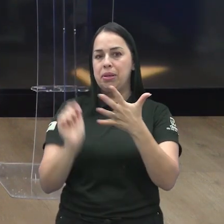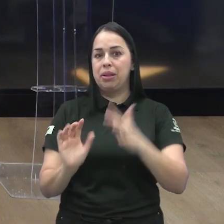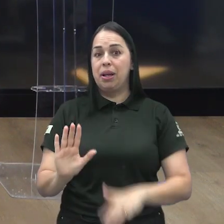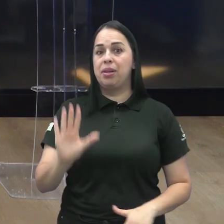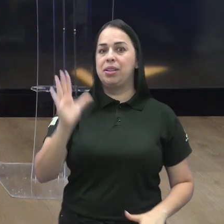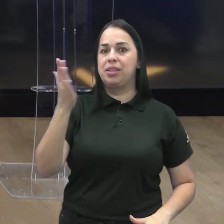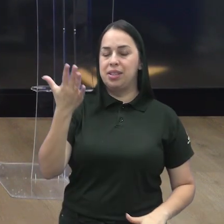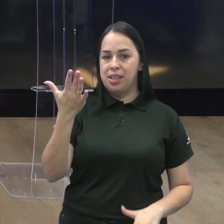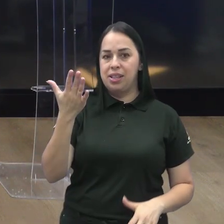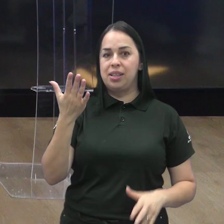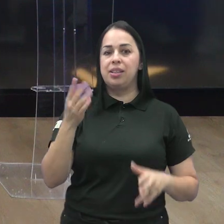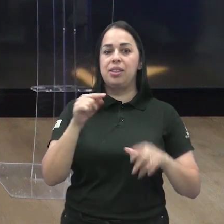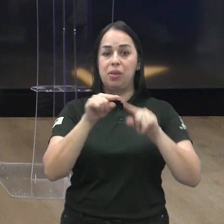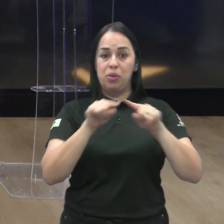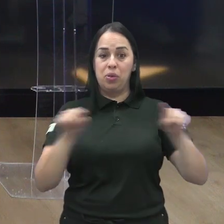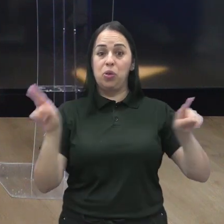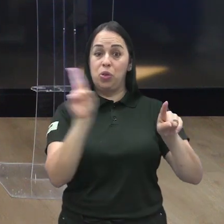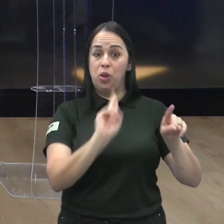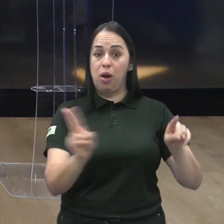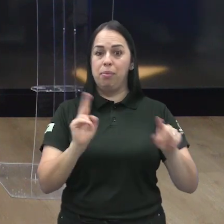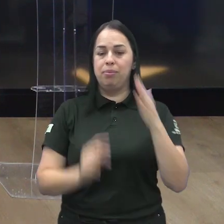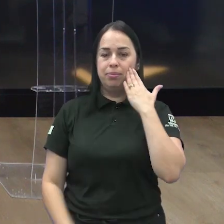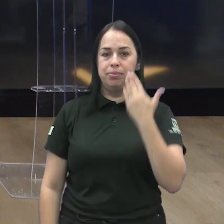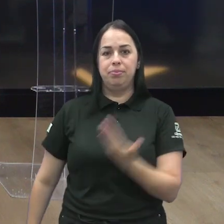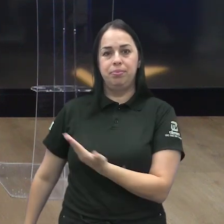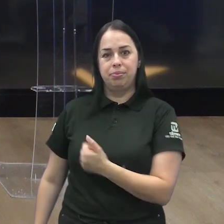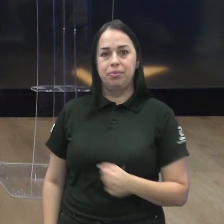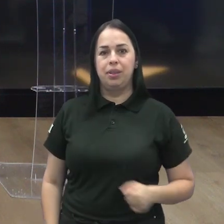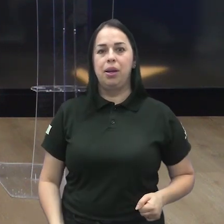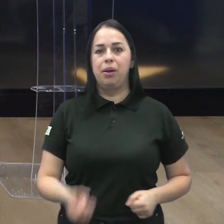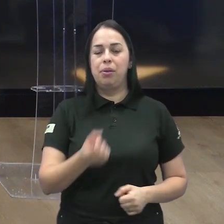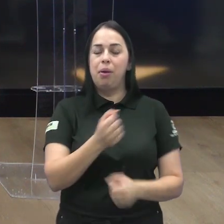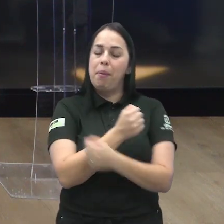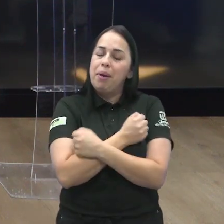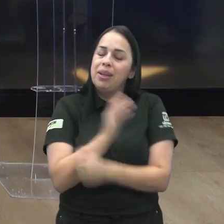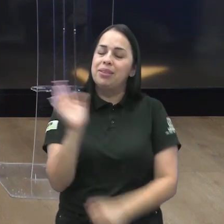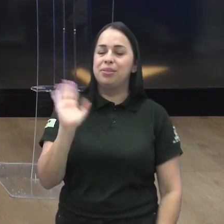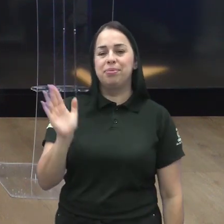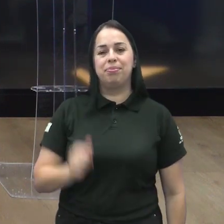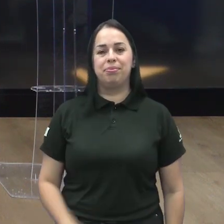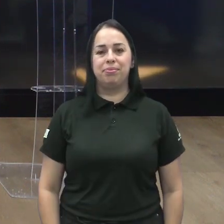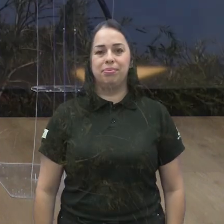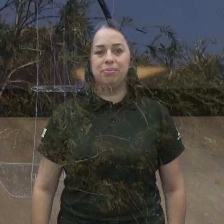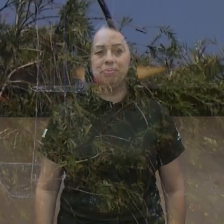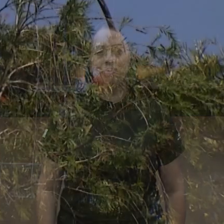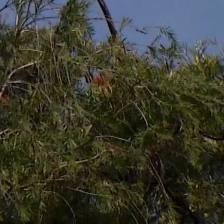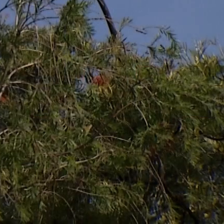programação, todas nesse endereço que aparece aí na sua tela. Um abraço, até logo!